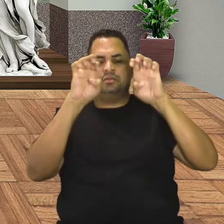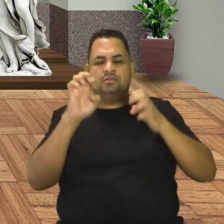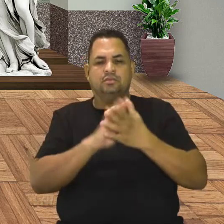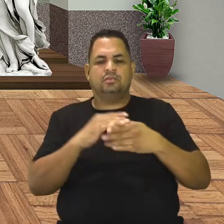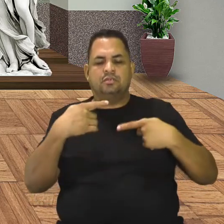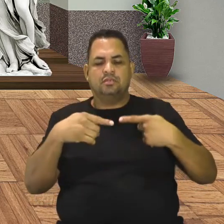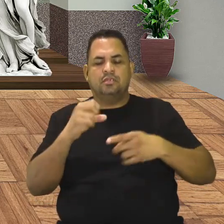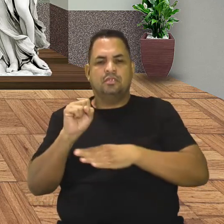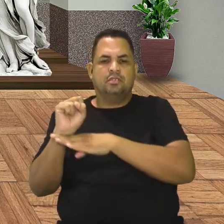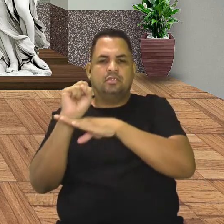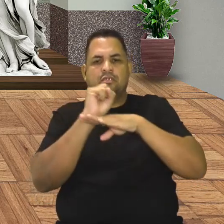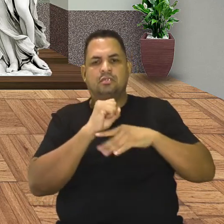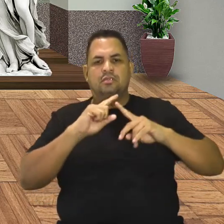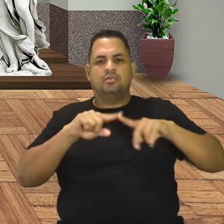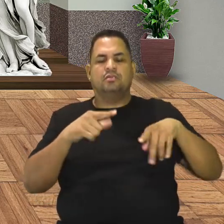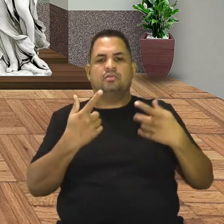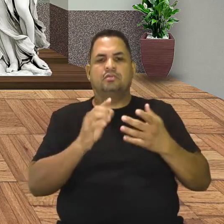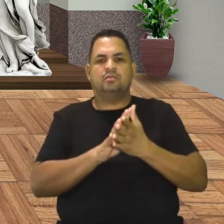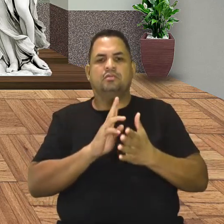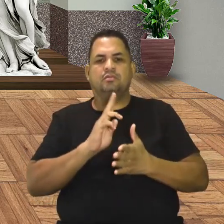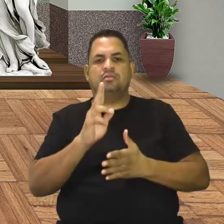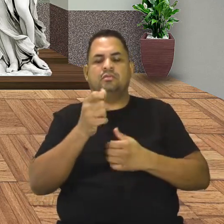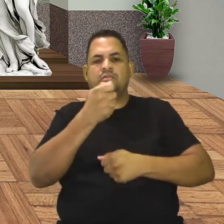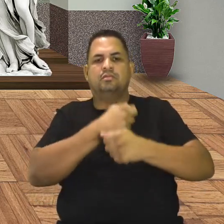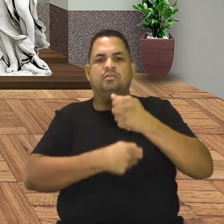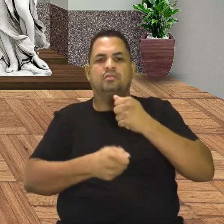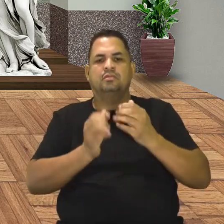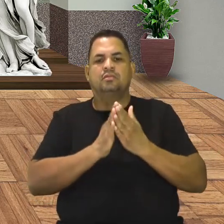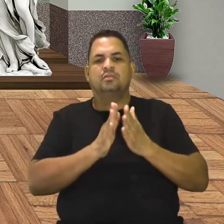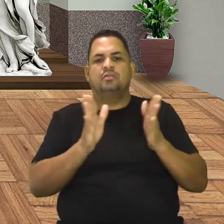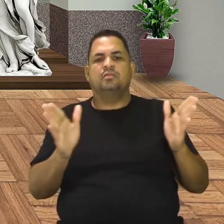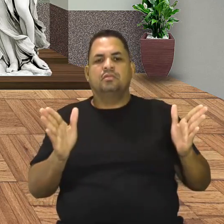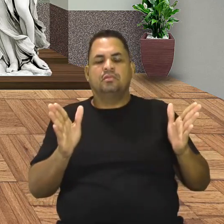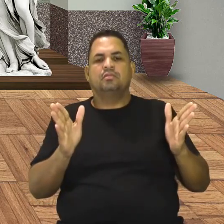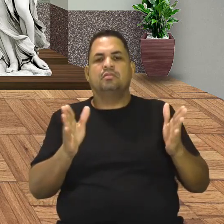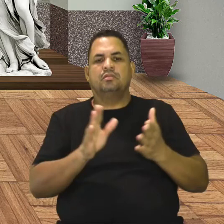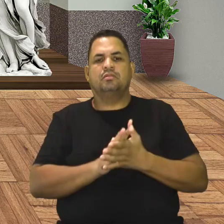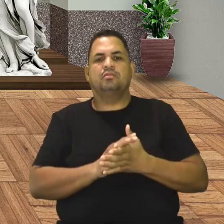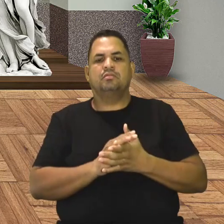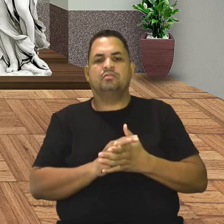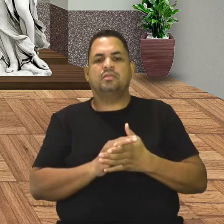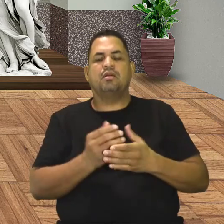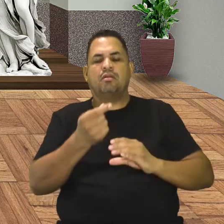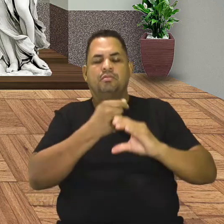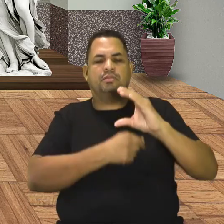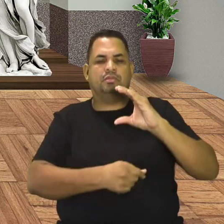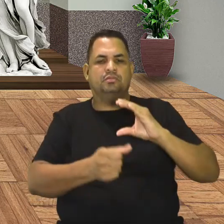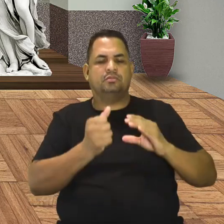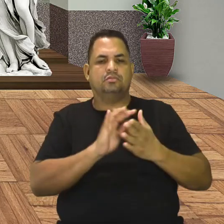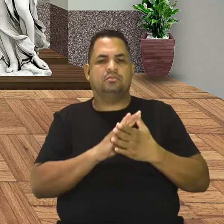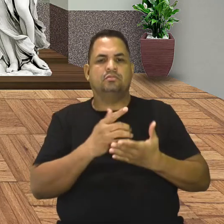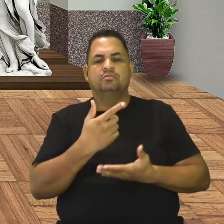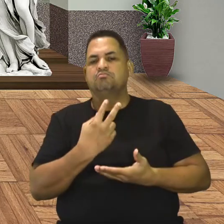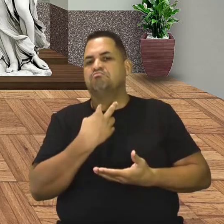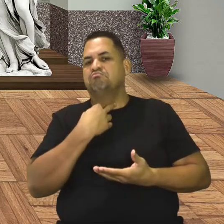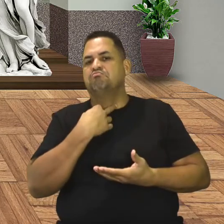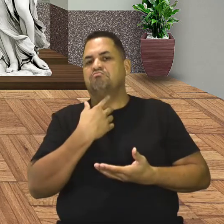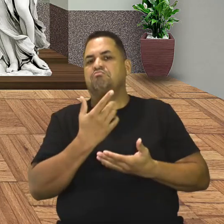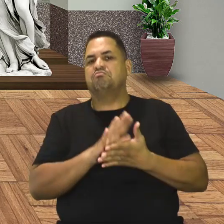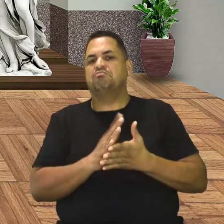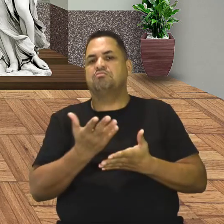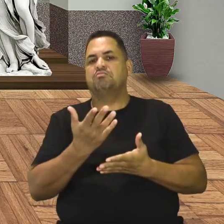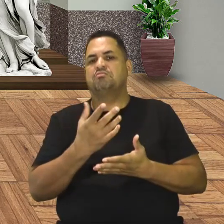política socialista, mas o seu processo econômico ele é aberto ao mercado capitalista. Então não podemos nem dizer que a